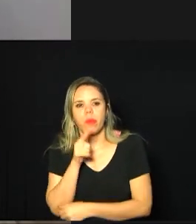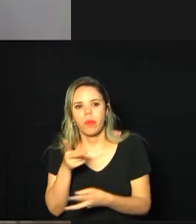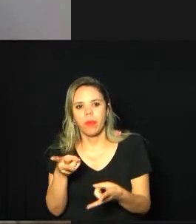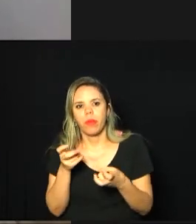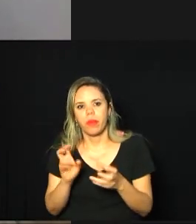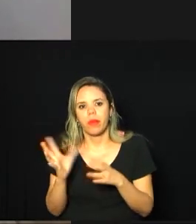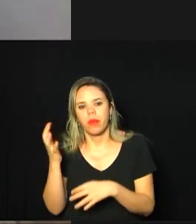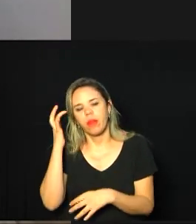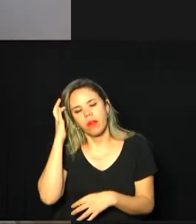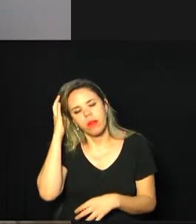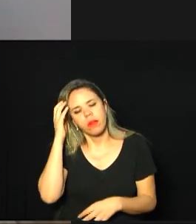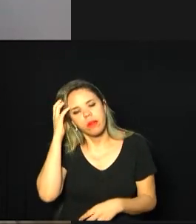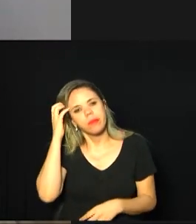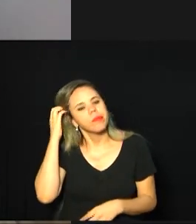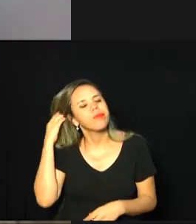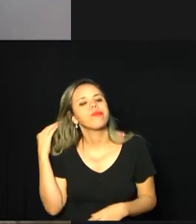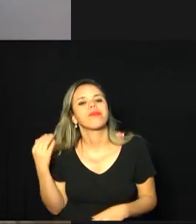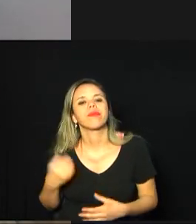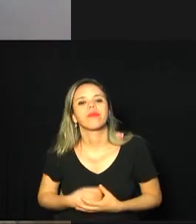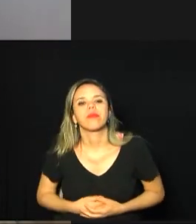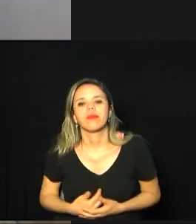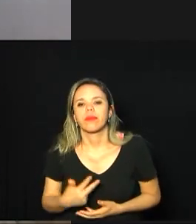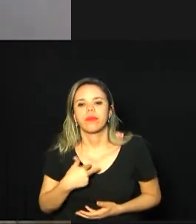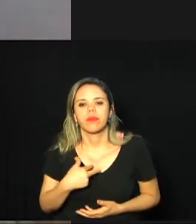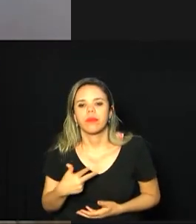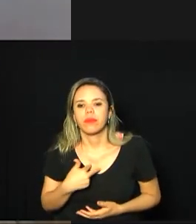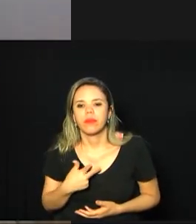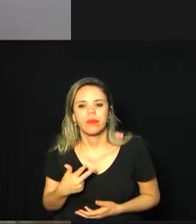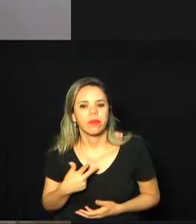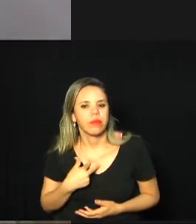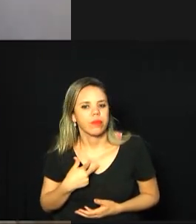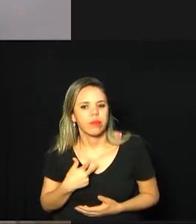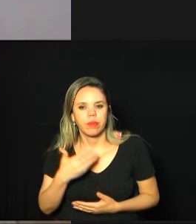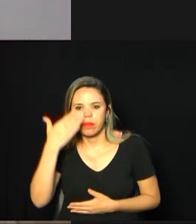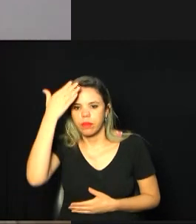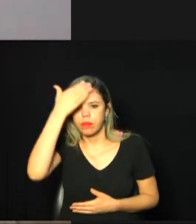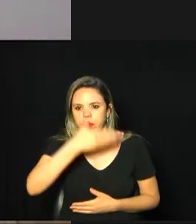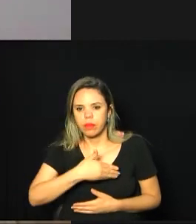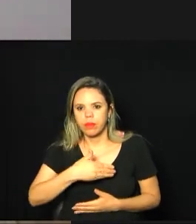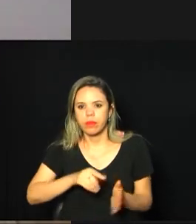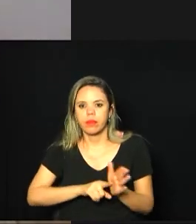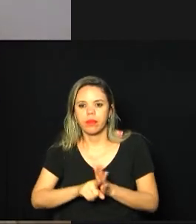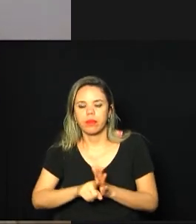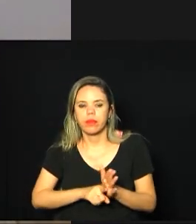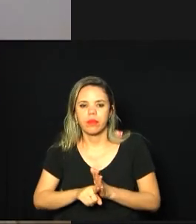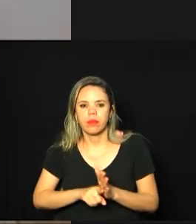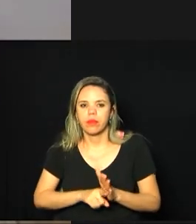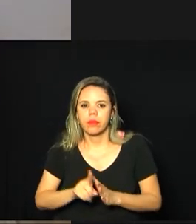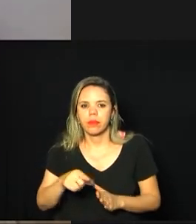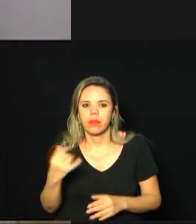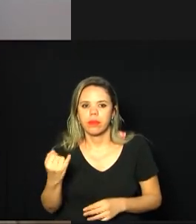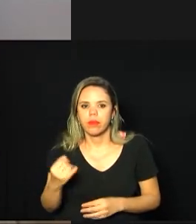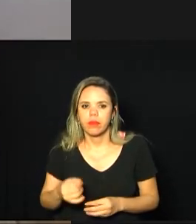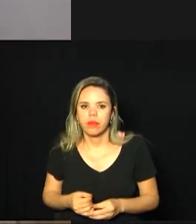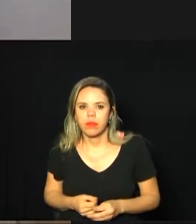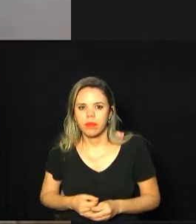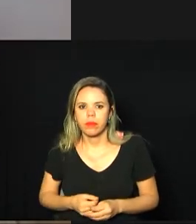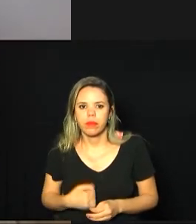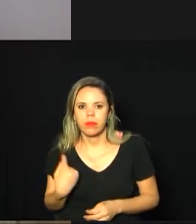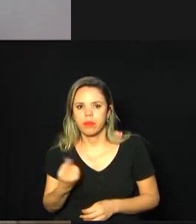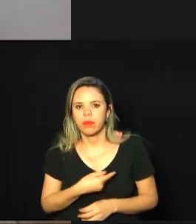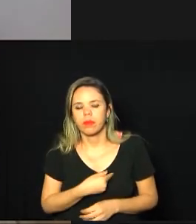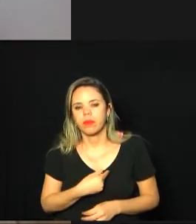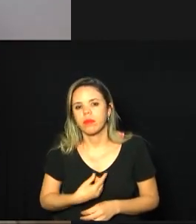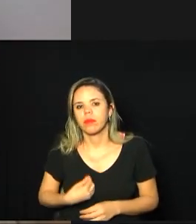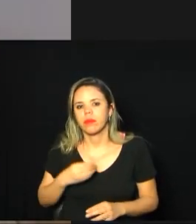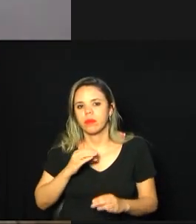está acontecendo, né? O otimismo não pode nos cegar em relação aos dados, e isso é importante. E é importante para nós que